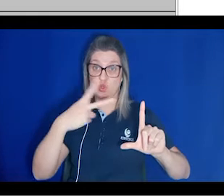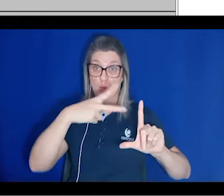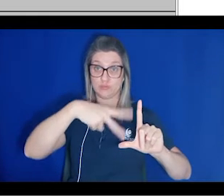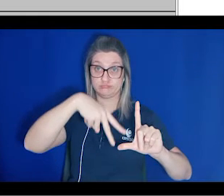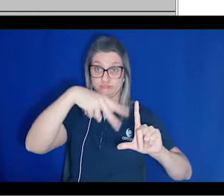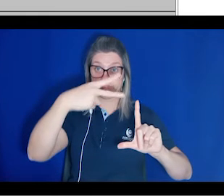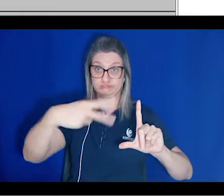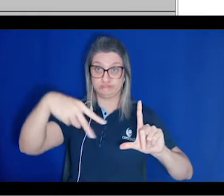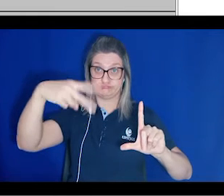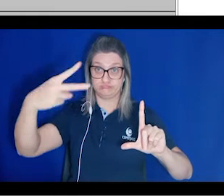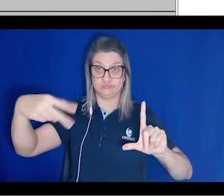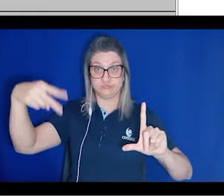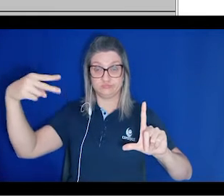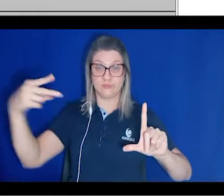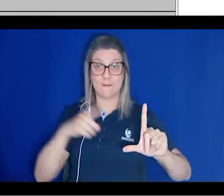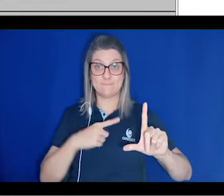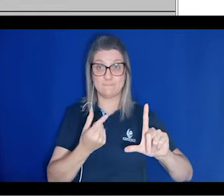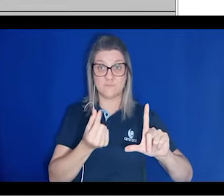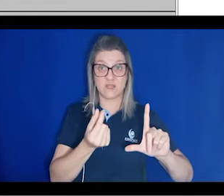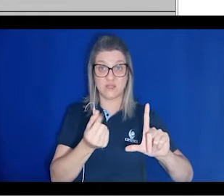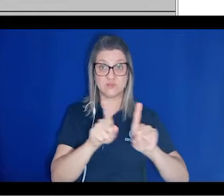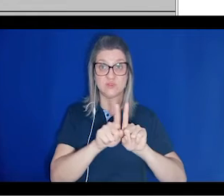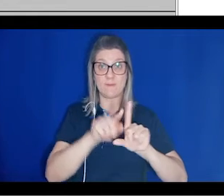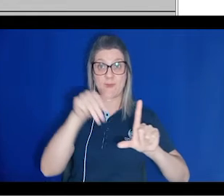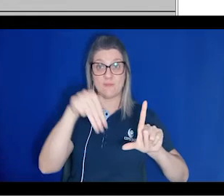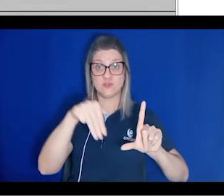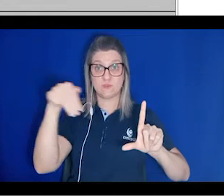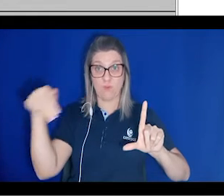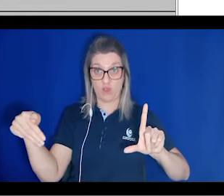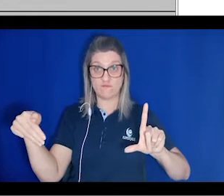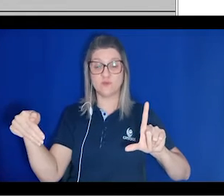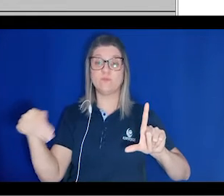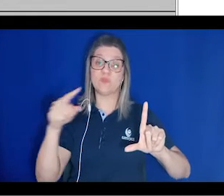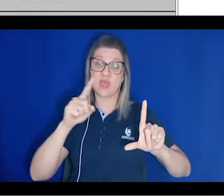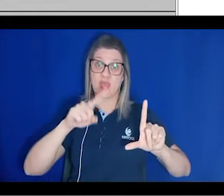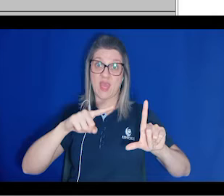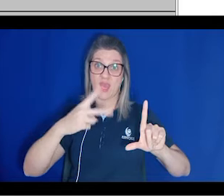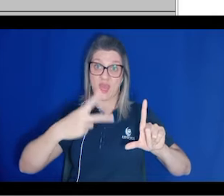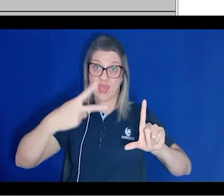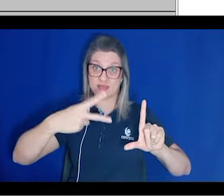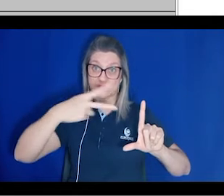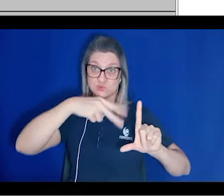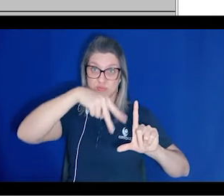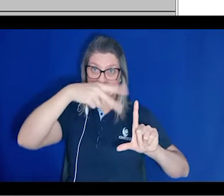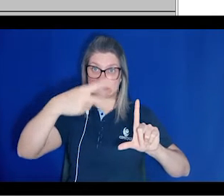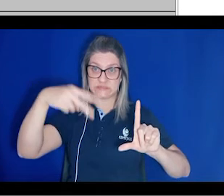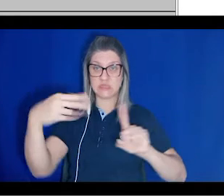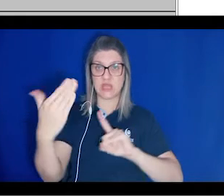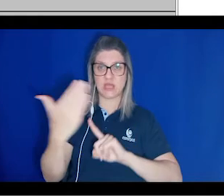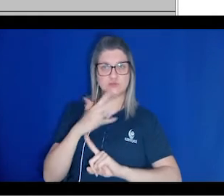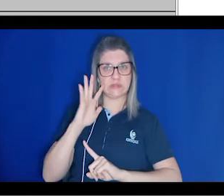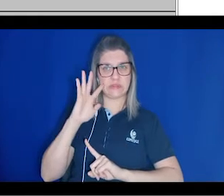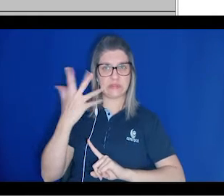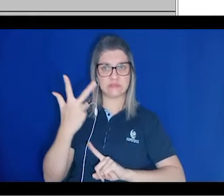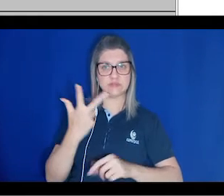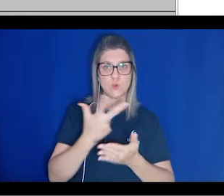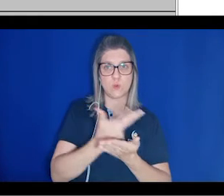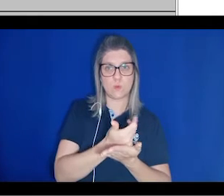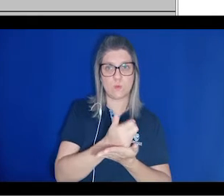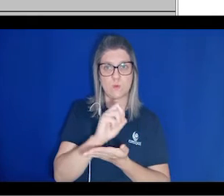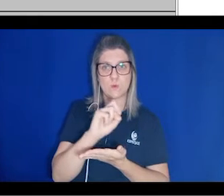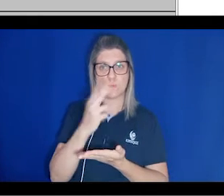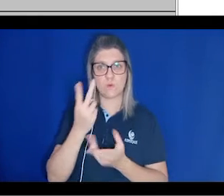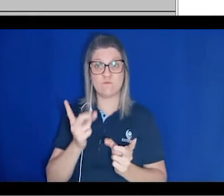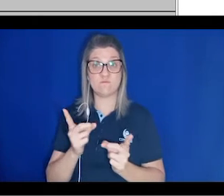os dois, tanto para o preço quanto para a média móvel. Só a partir dessas linhas nós podemos tomar decisões de compra ou de venda. Mais